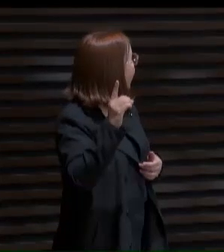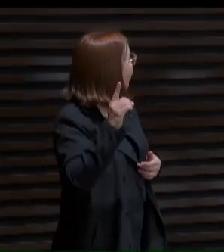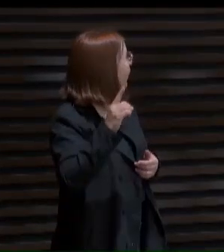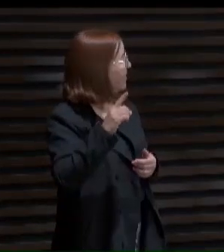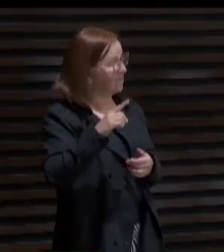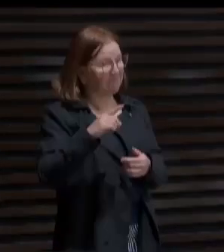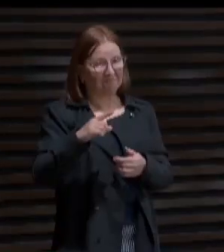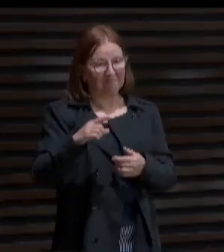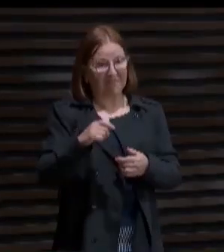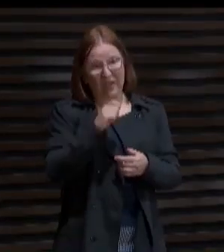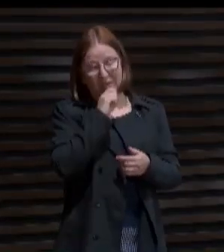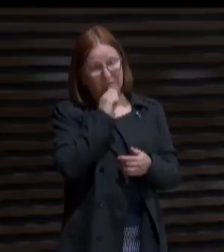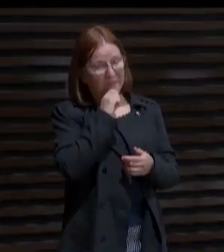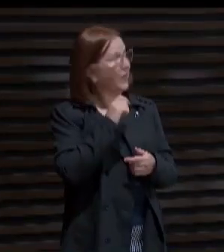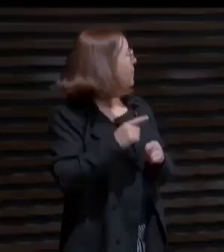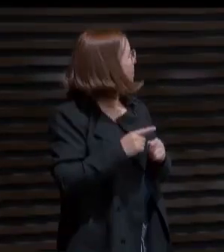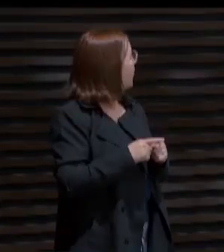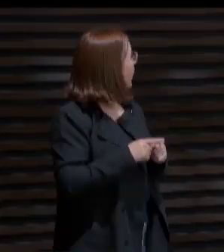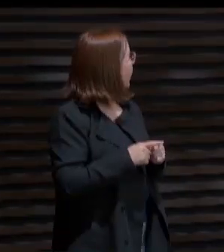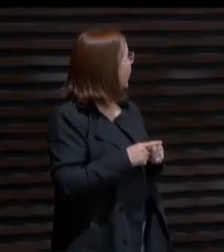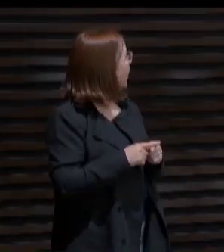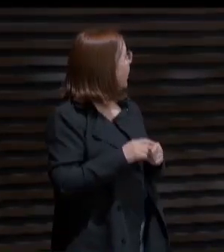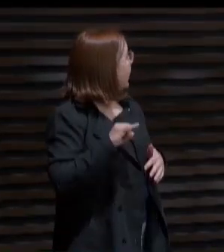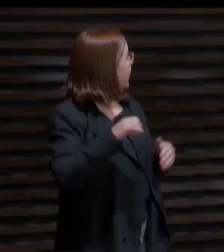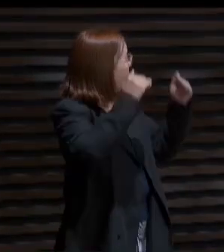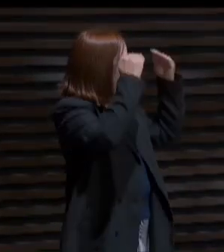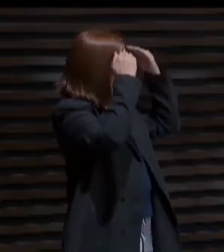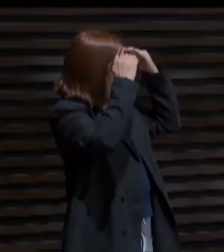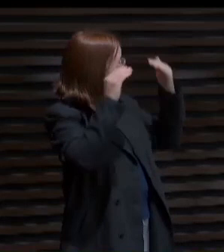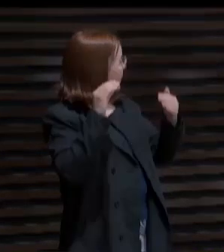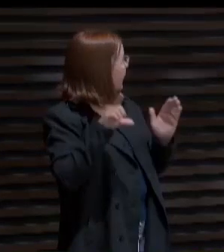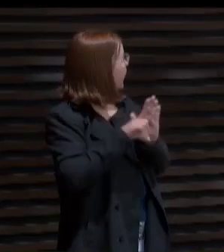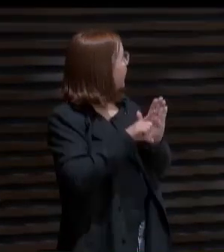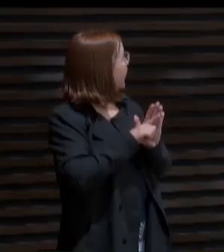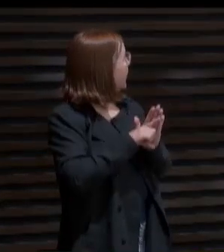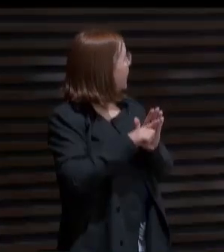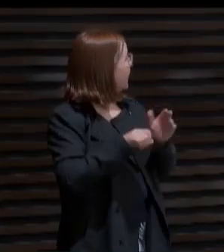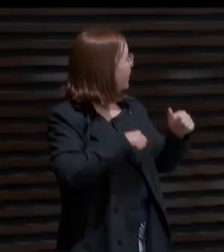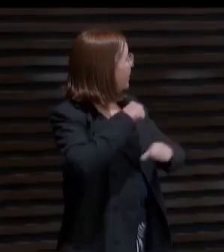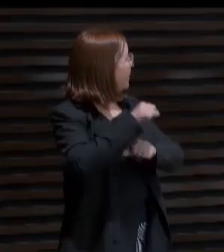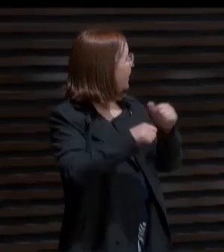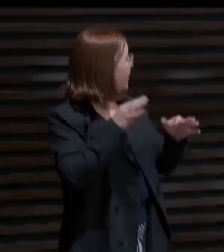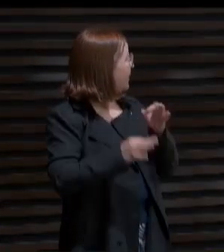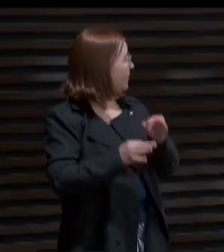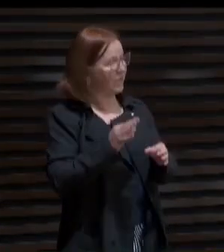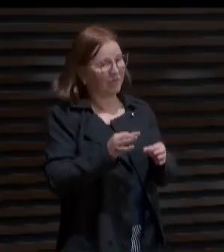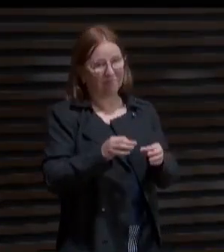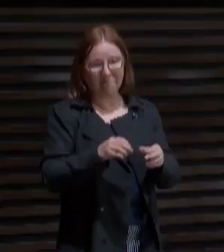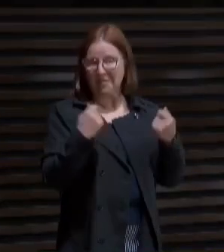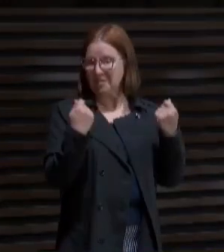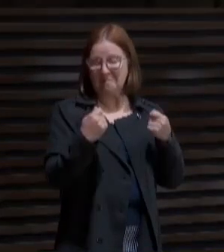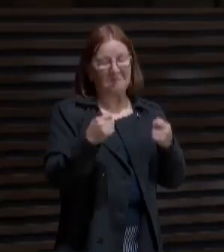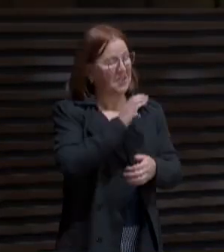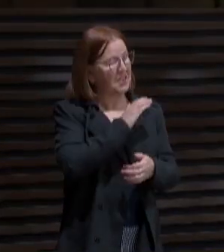tornasse justos diante de Deus, não haveria necessidade alguma de Cristo morrer. Gente,